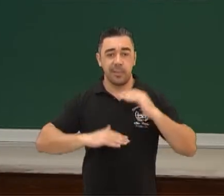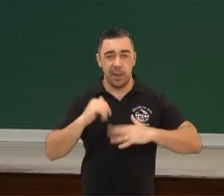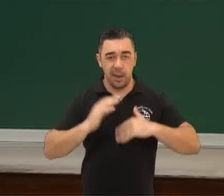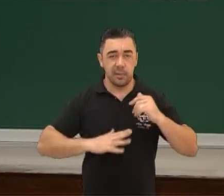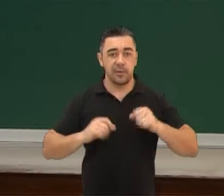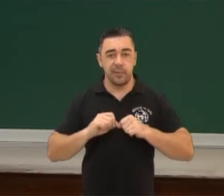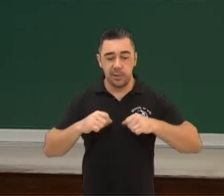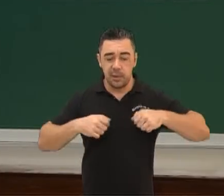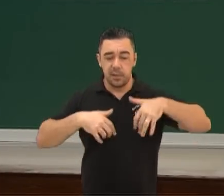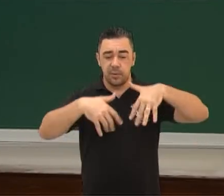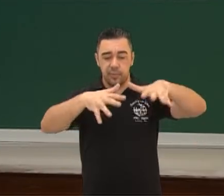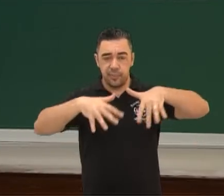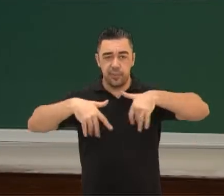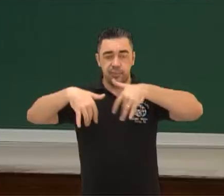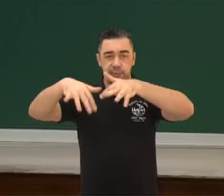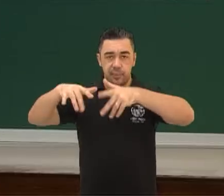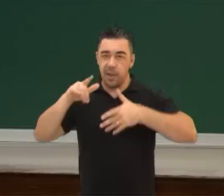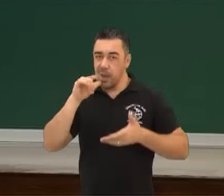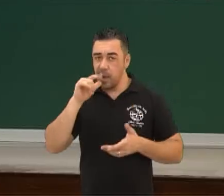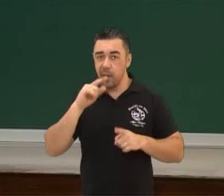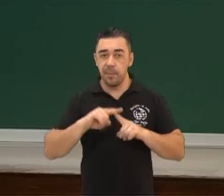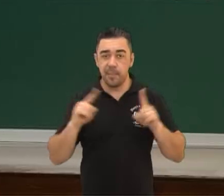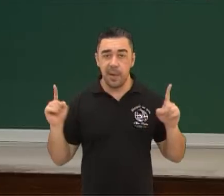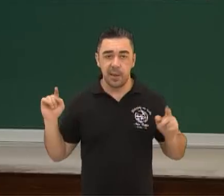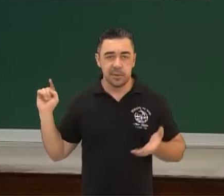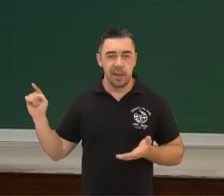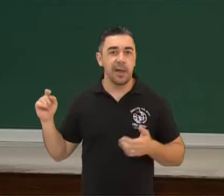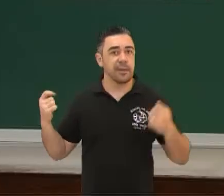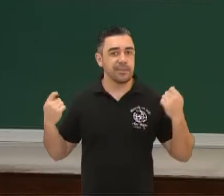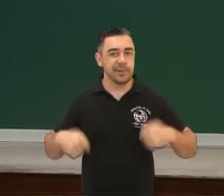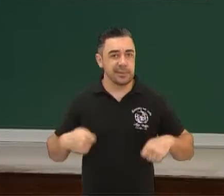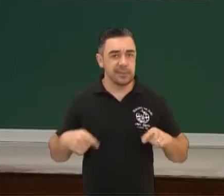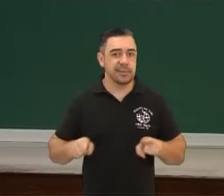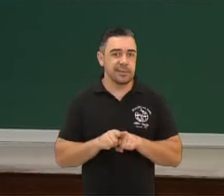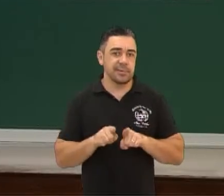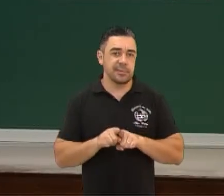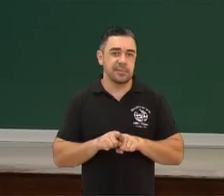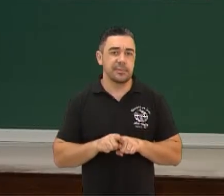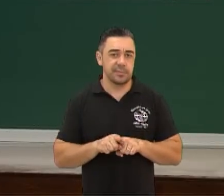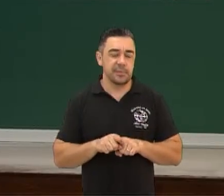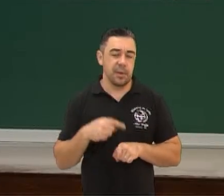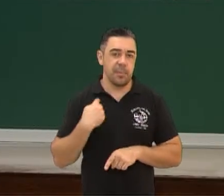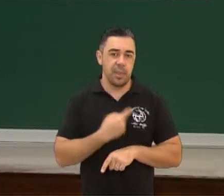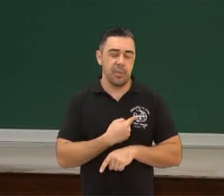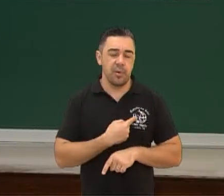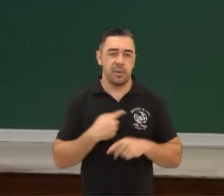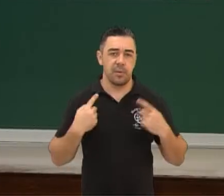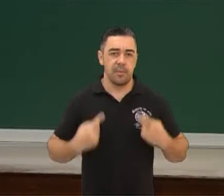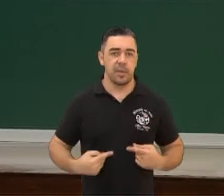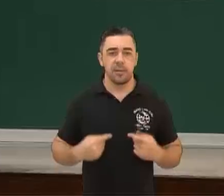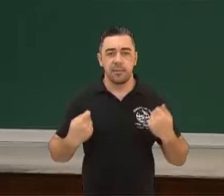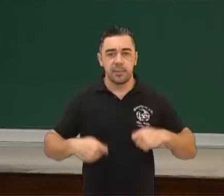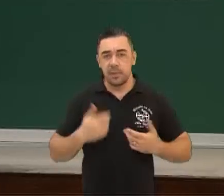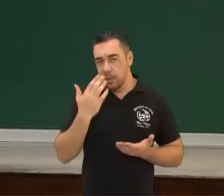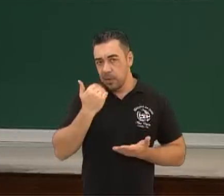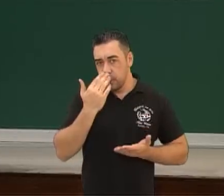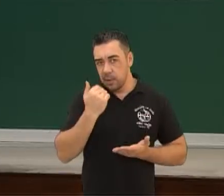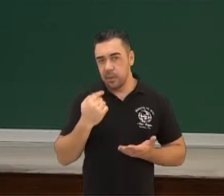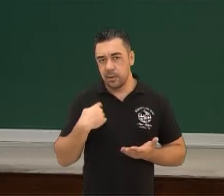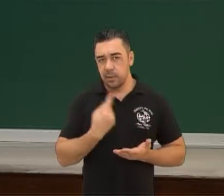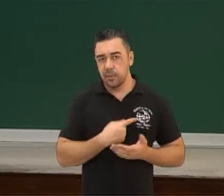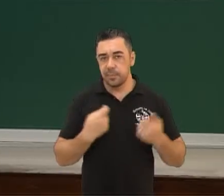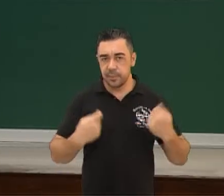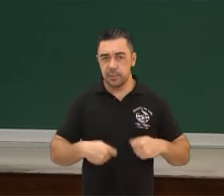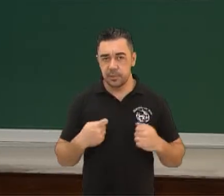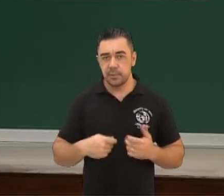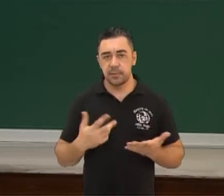preocupante. Porém, a prática de agricultura, ela é necessária, né, para o ser humano, porque nós